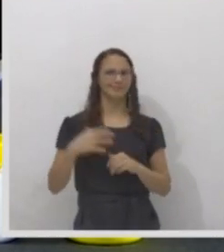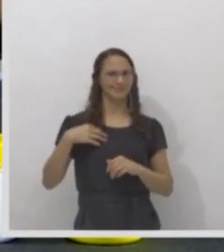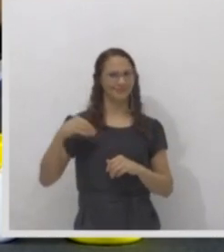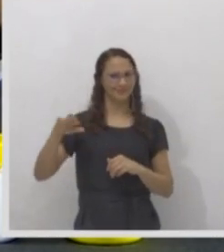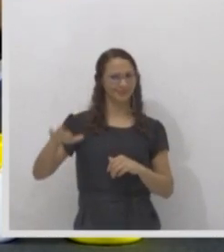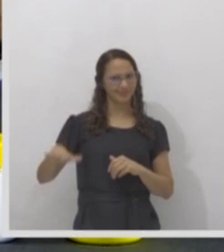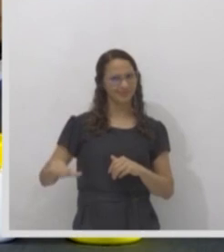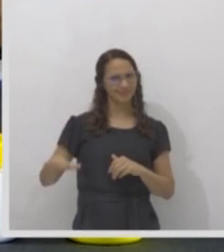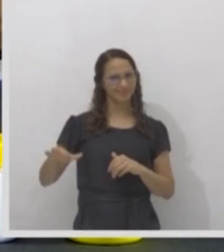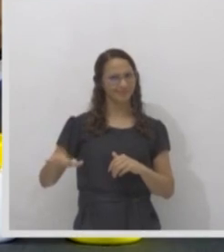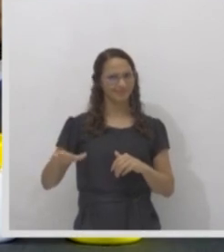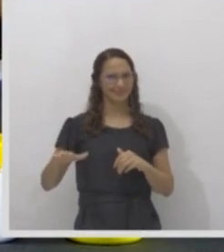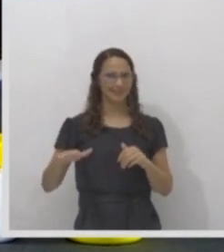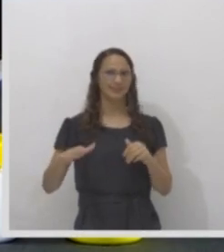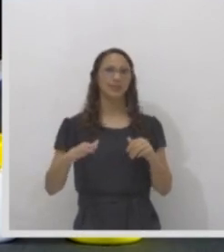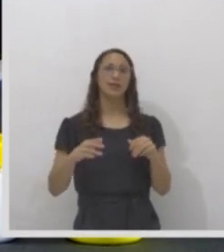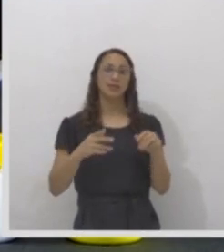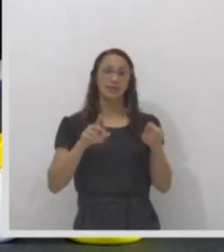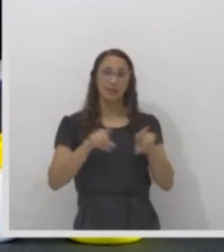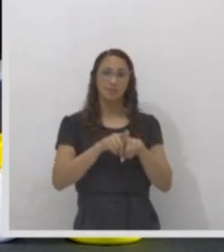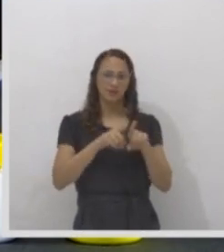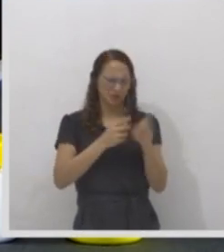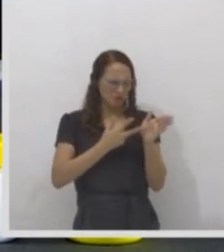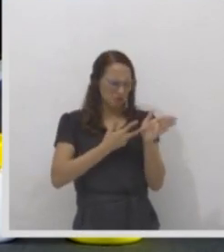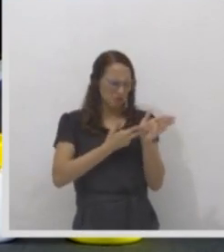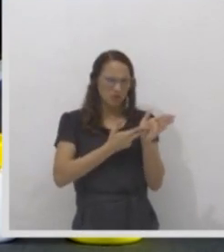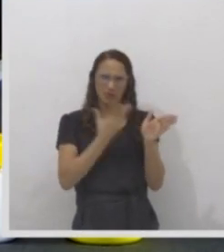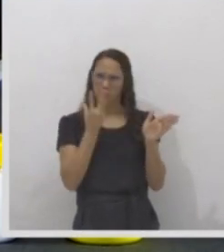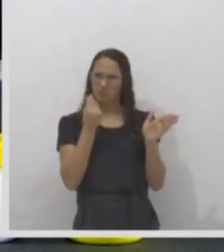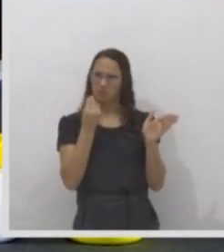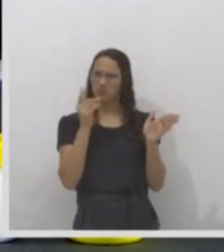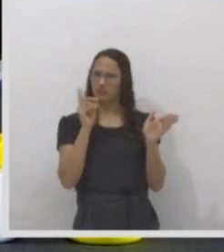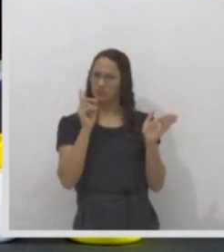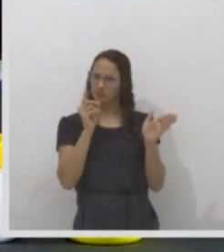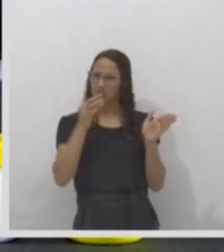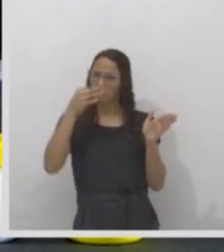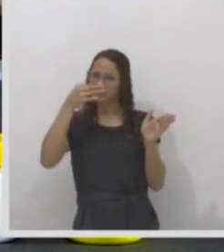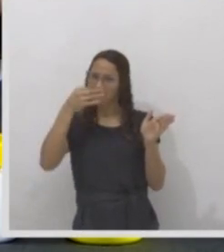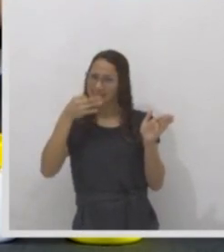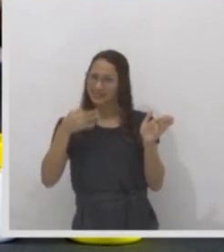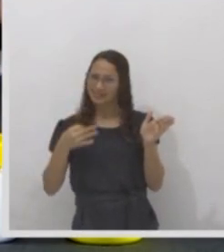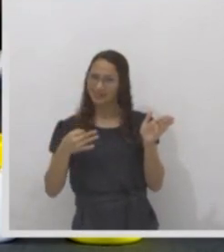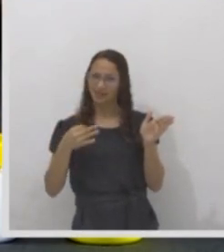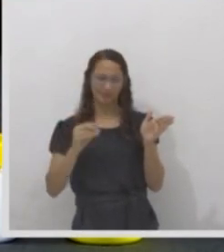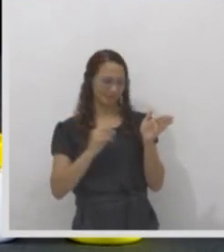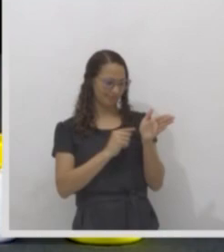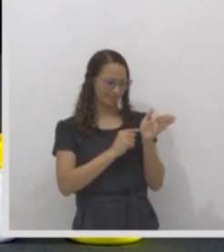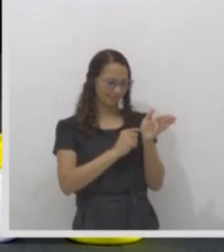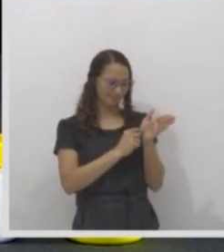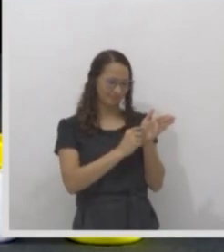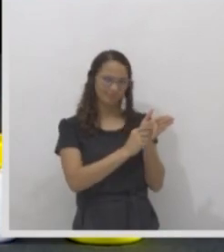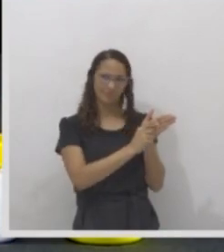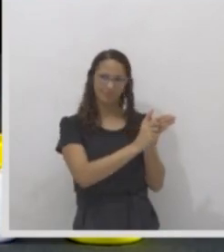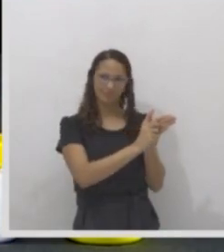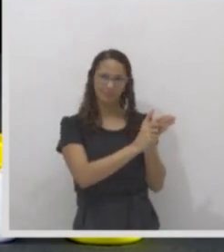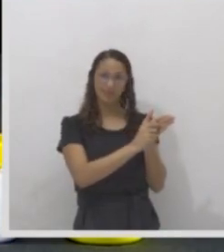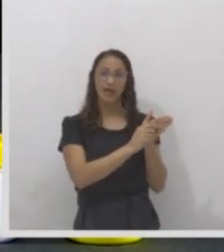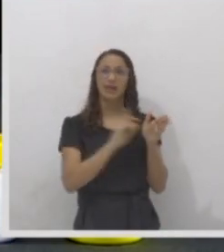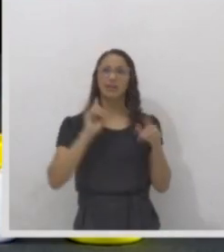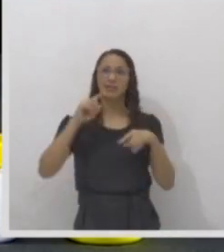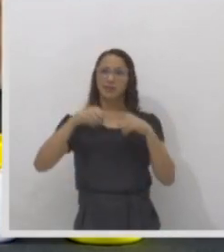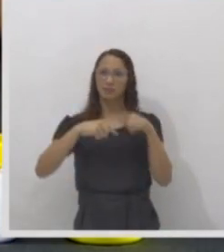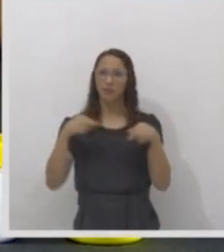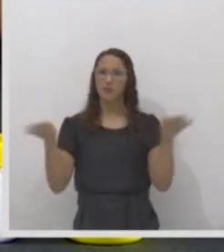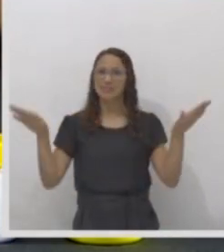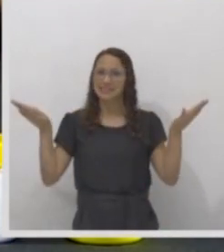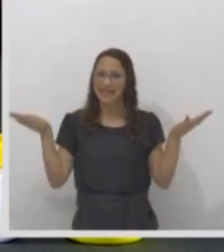não cortar demais e estragar o nosso brinquedo. Tá? Já devidamente cortado. Aí eu vou fazer o encaixe da